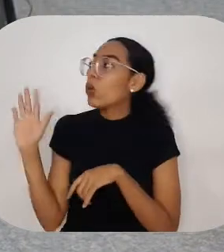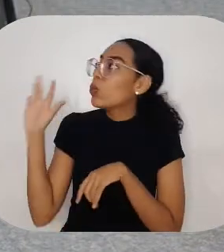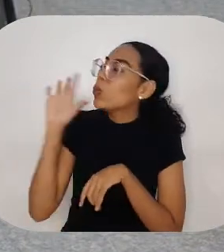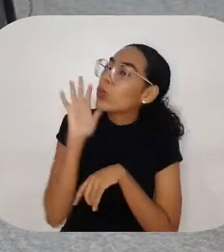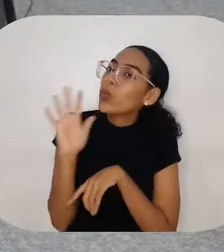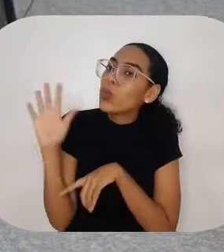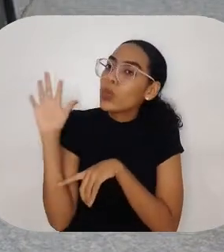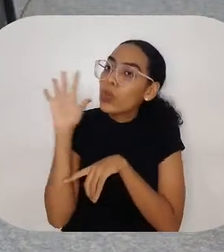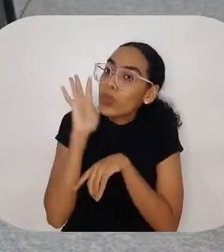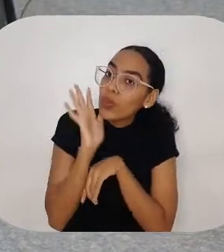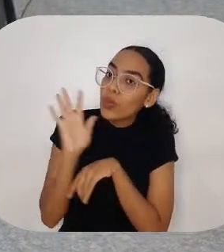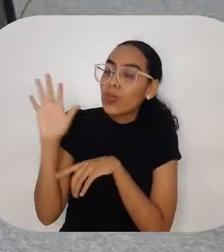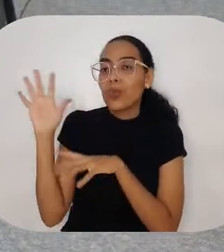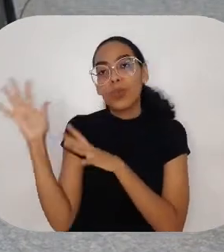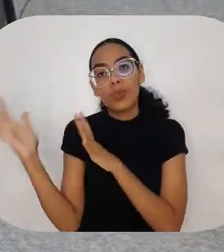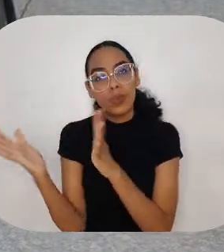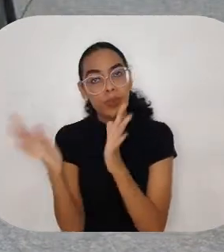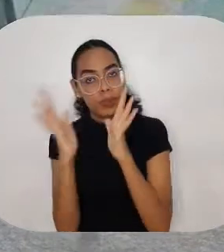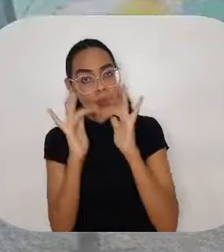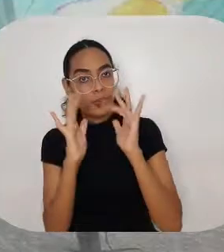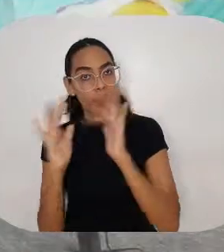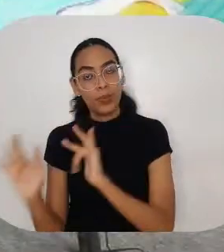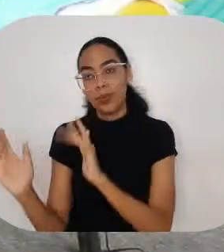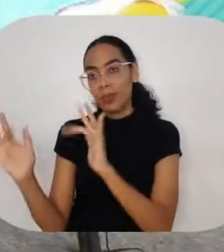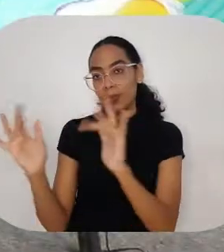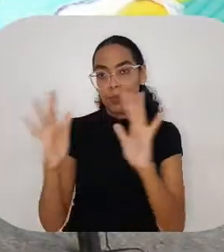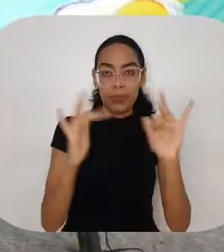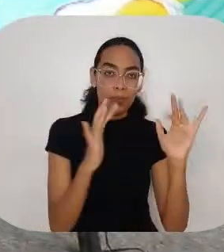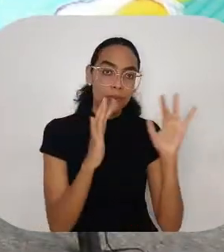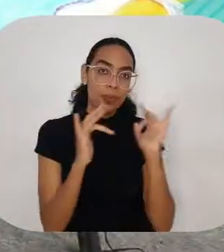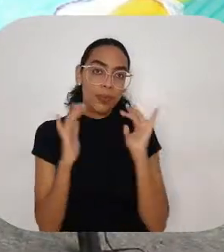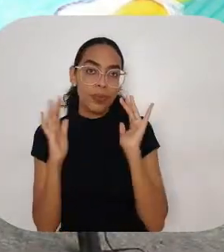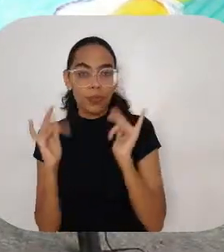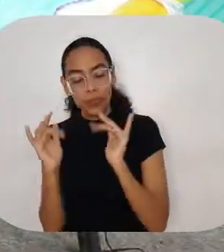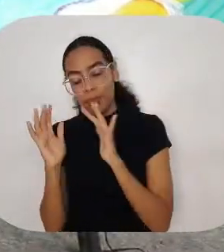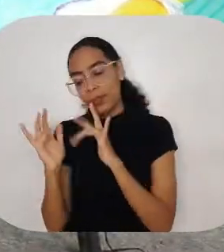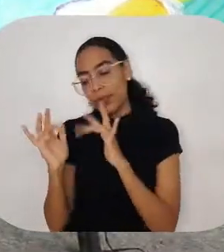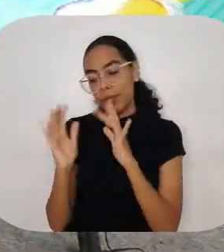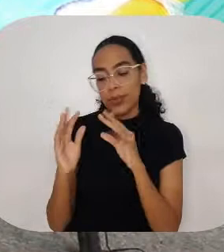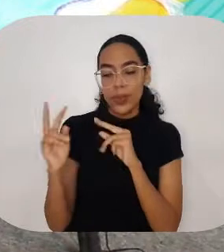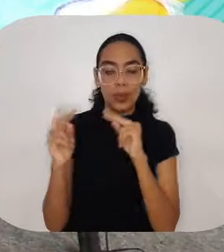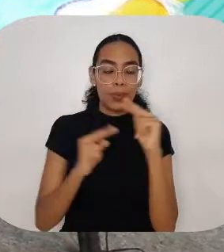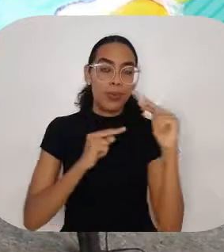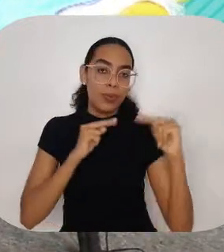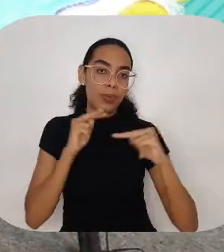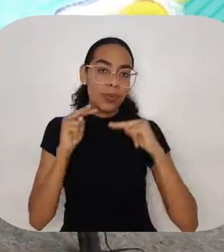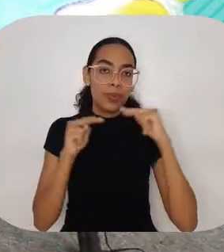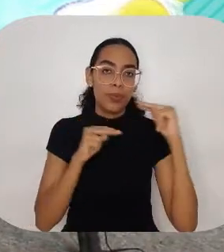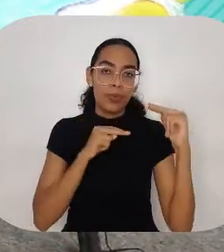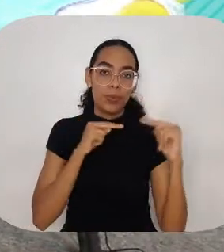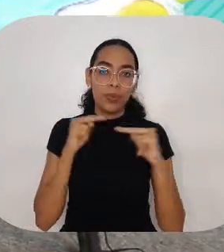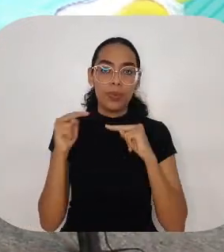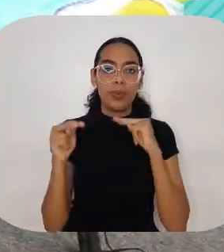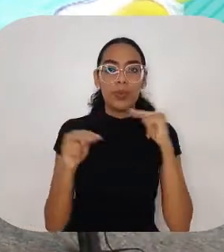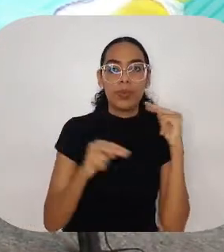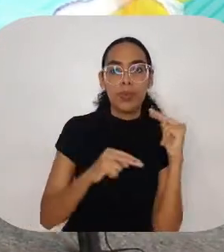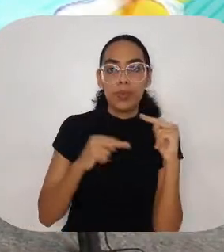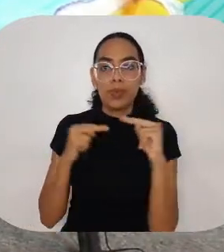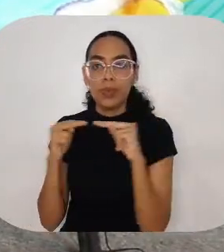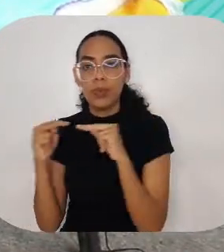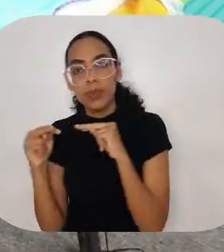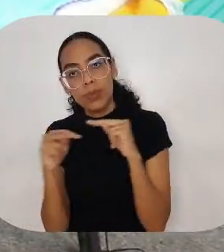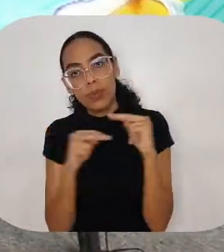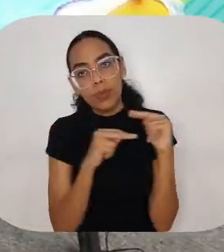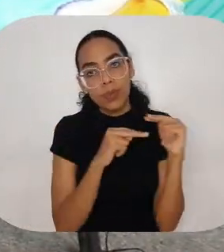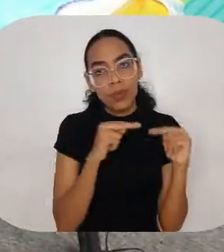só pensa em namorar. Ela só quer, só pensa em namorar. Ela só quer, só pensa em namorar.